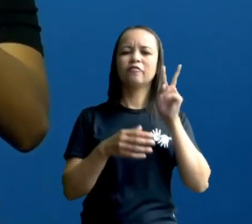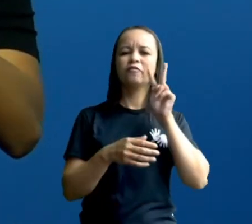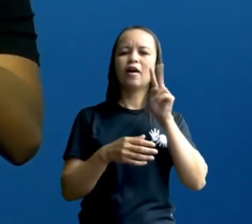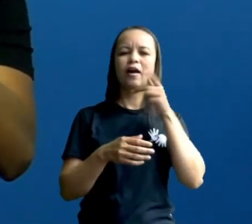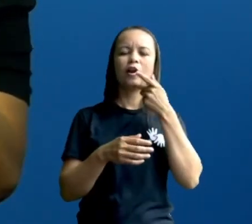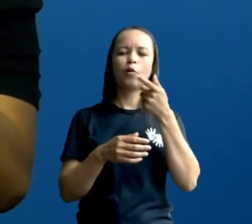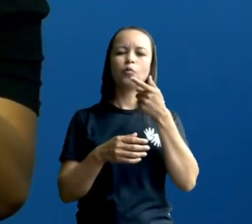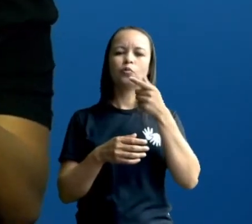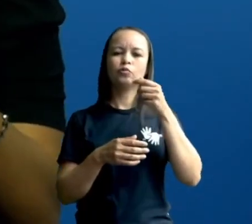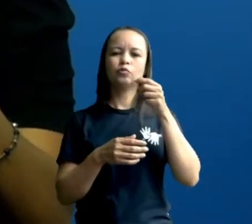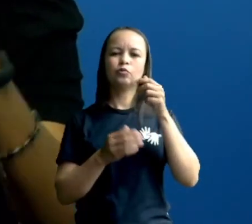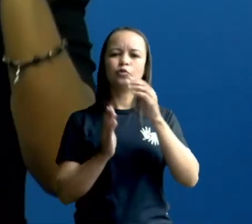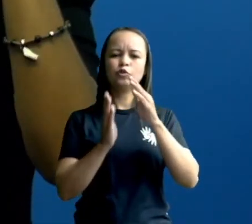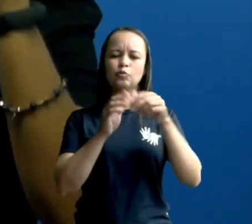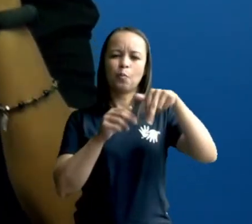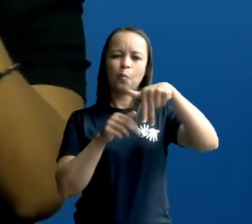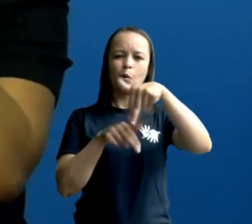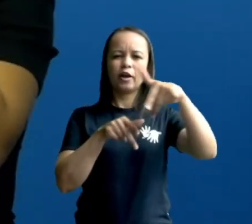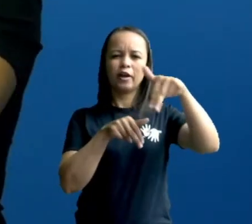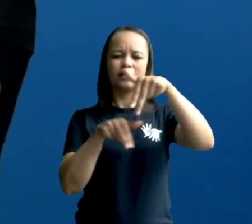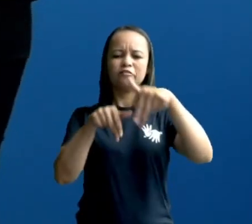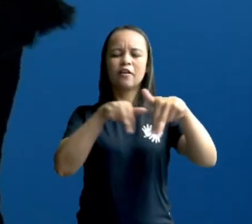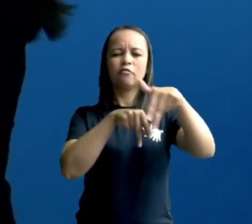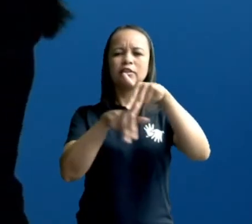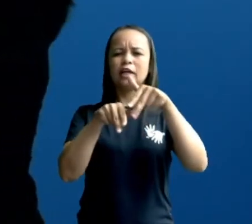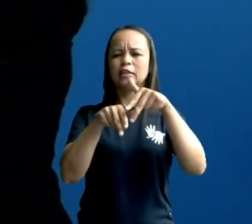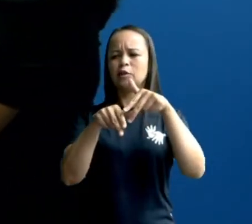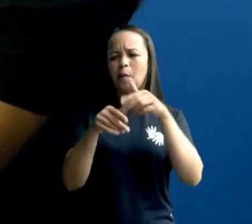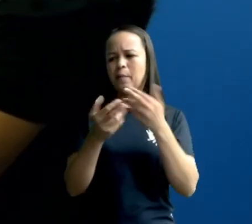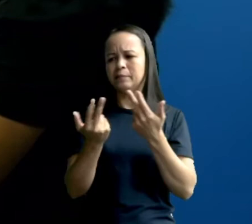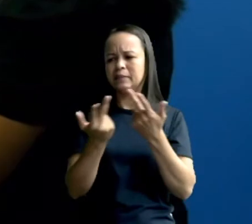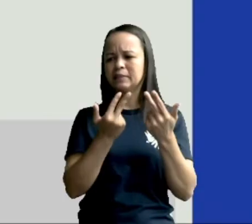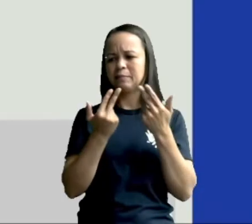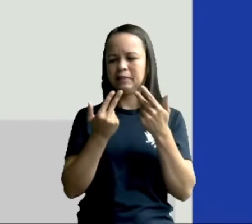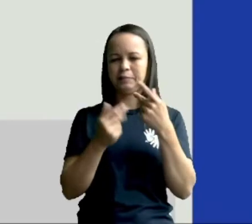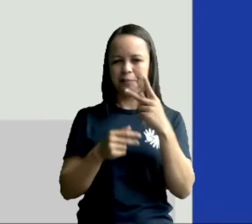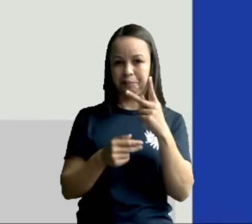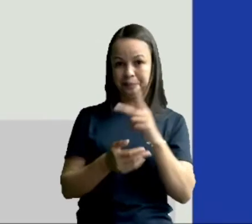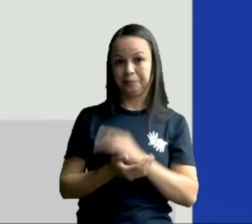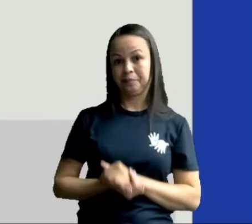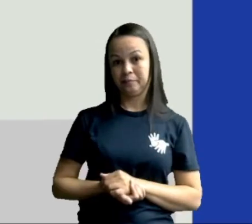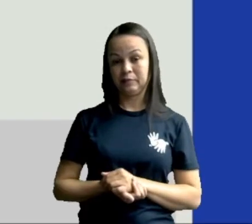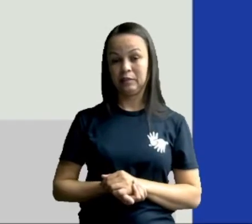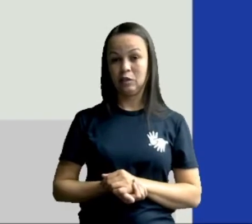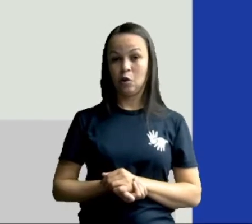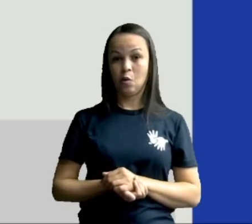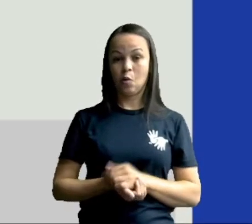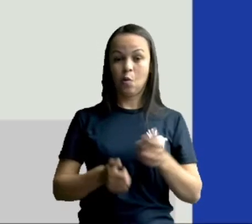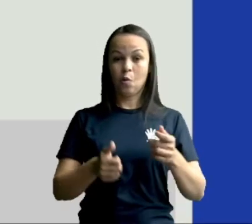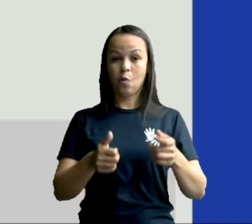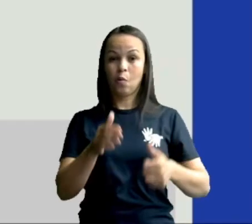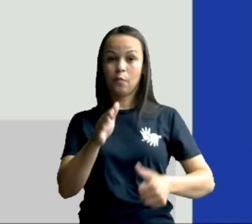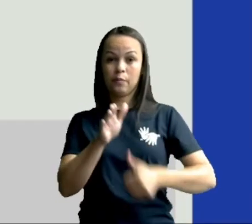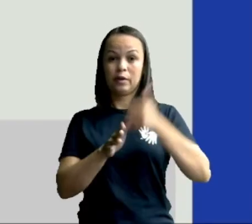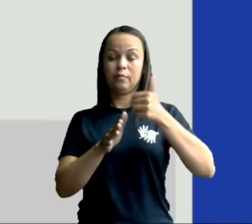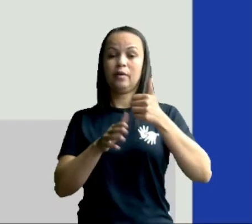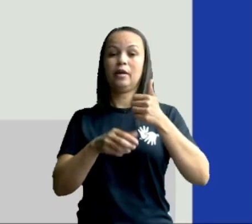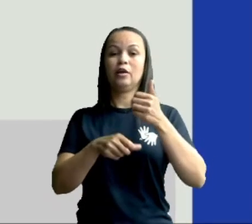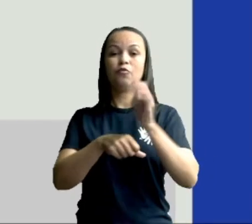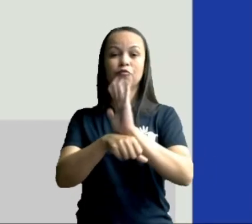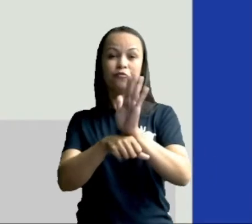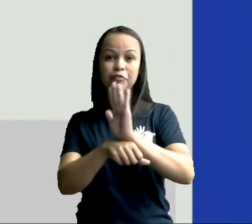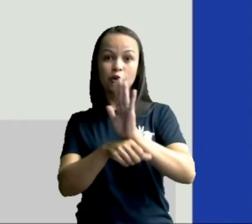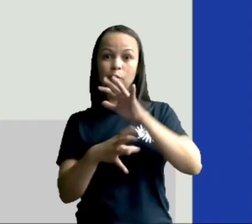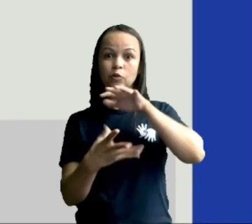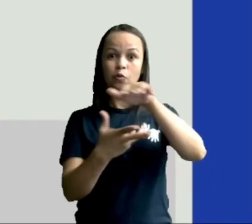bonequinho fica andando? Pronto, era basicamente aquilo. O primeiro filme do mundo foi gravado pelos irmãos Lumière e